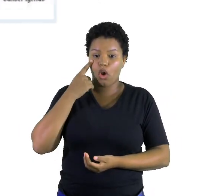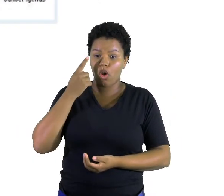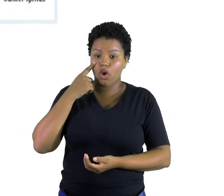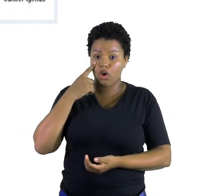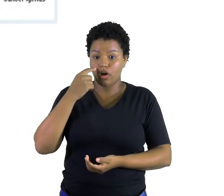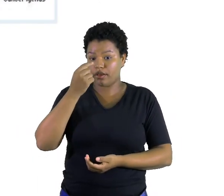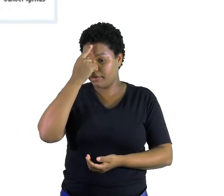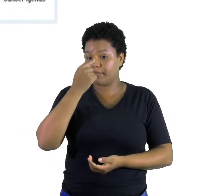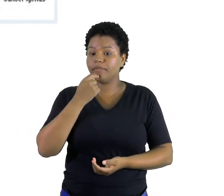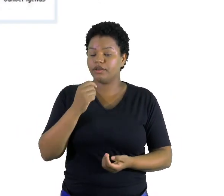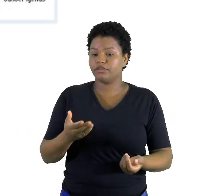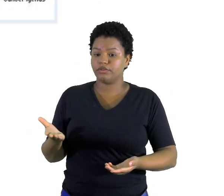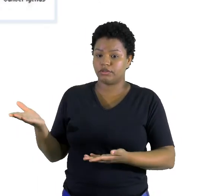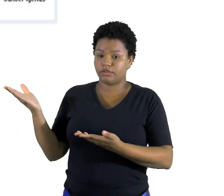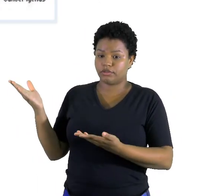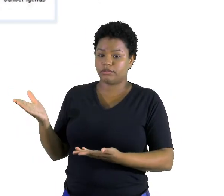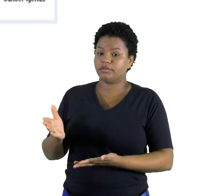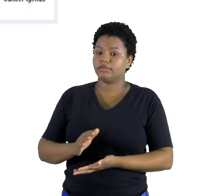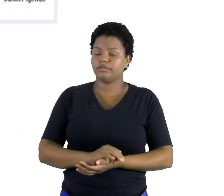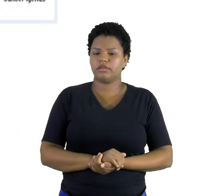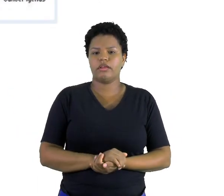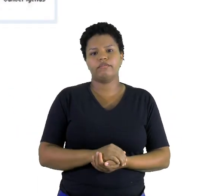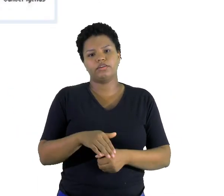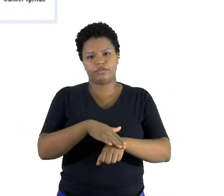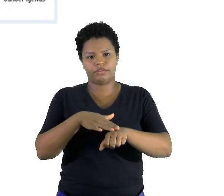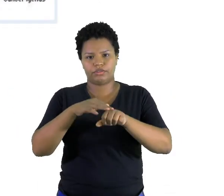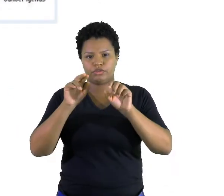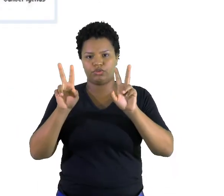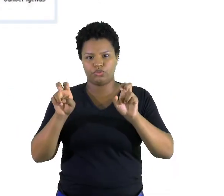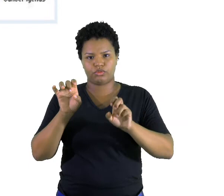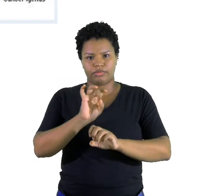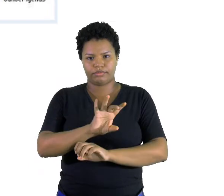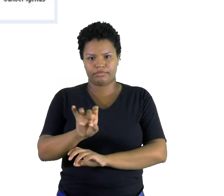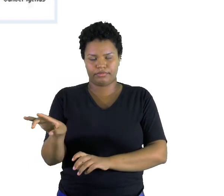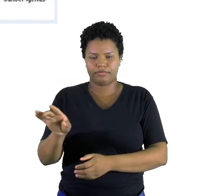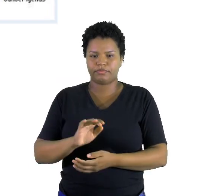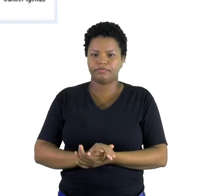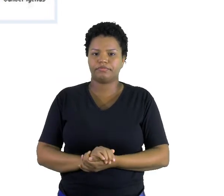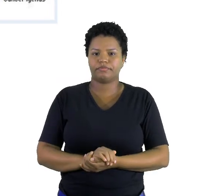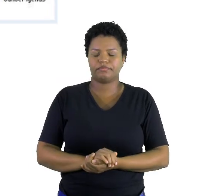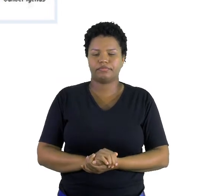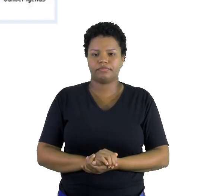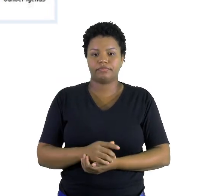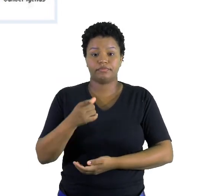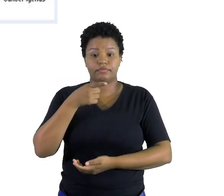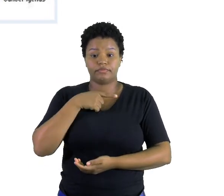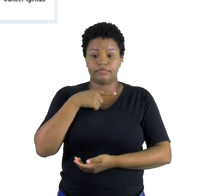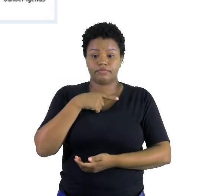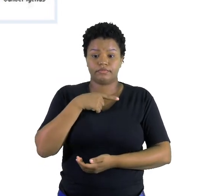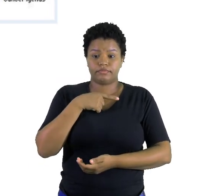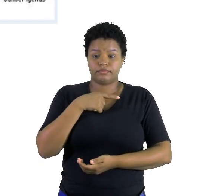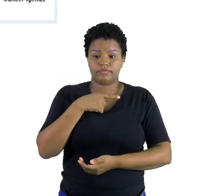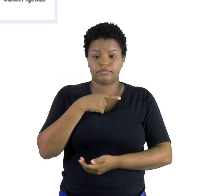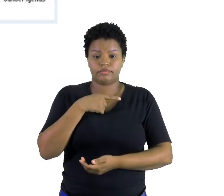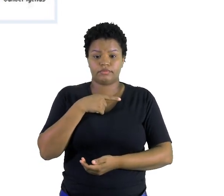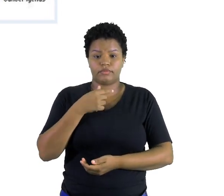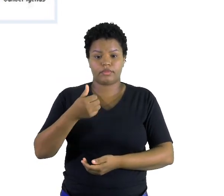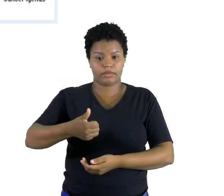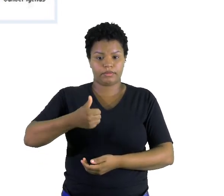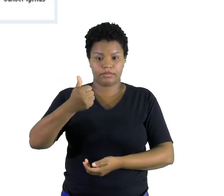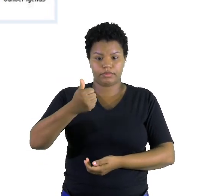de vocês aí na tela que a gente vai conversar sobre cada um, tá? A gente tem aí, ó, a primeira